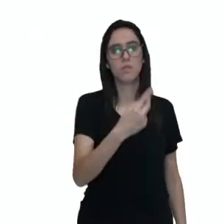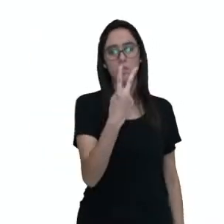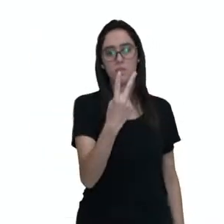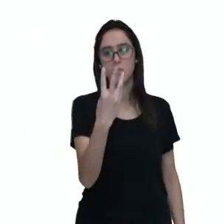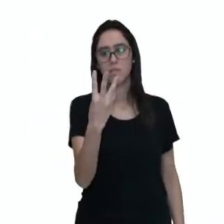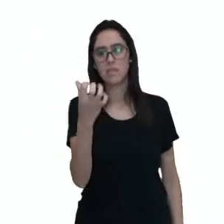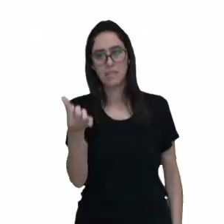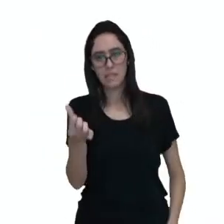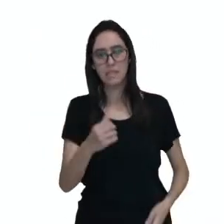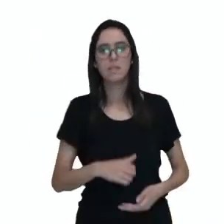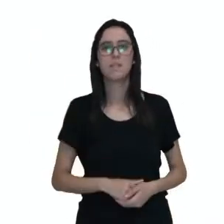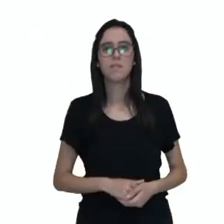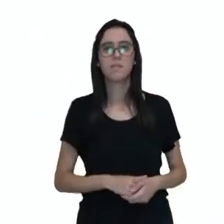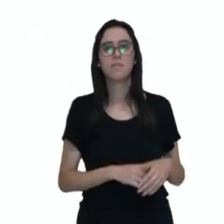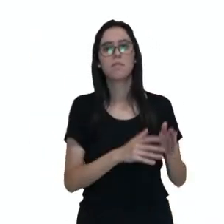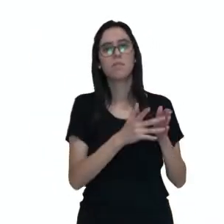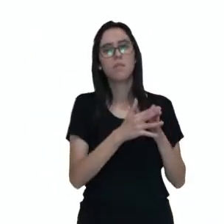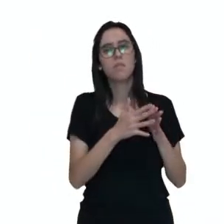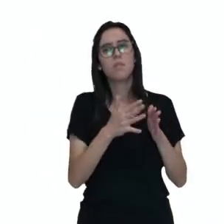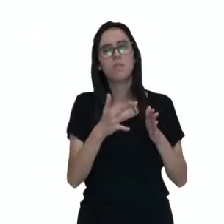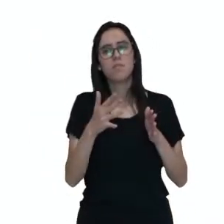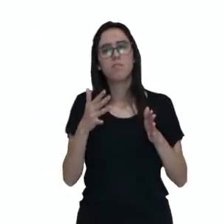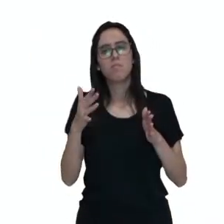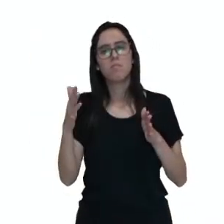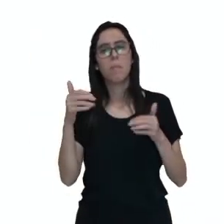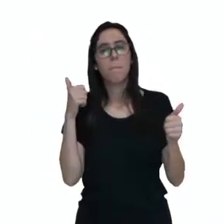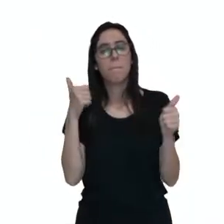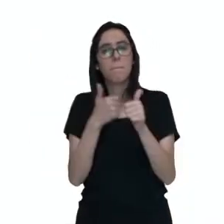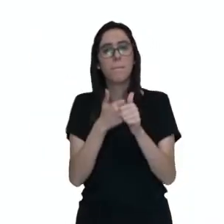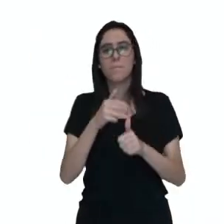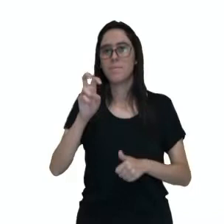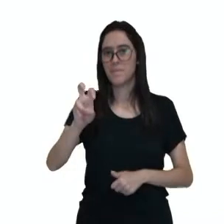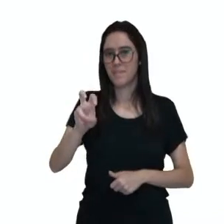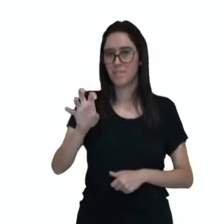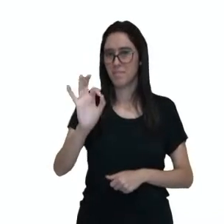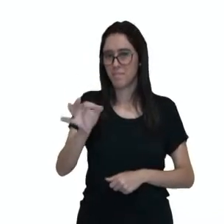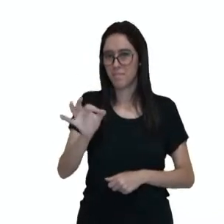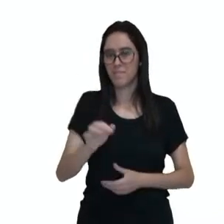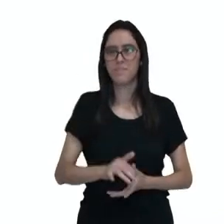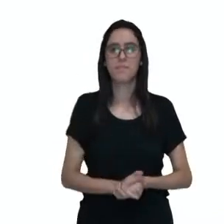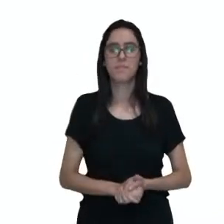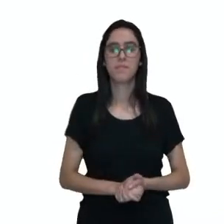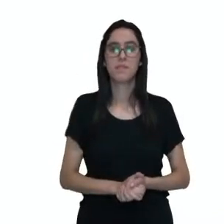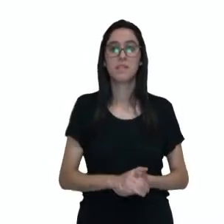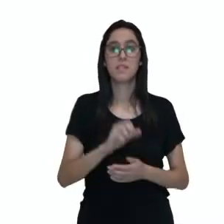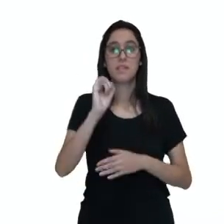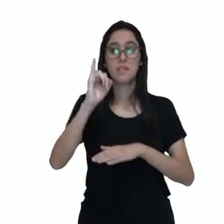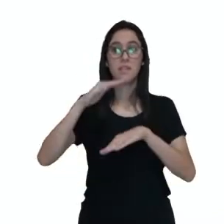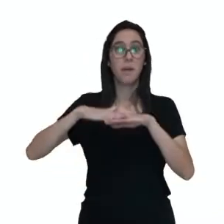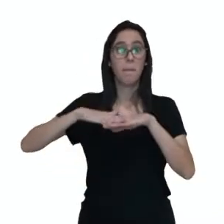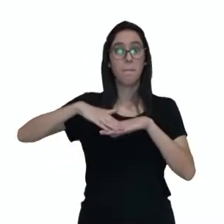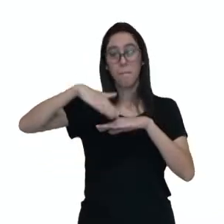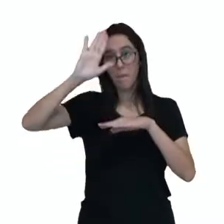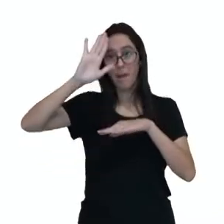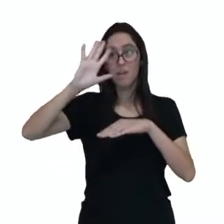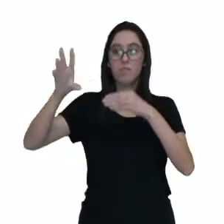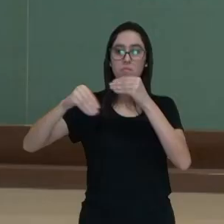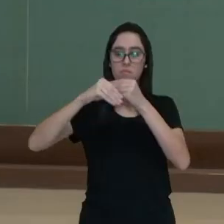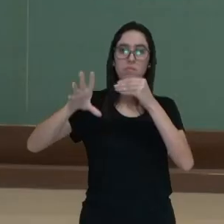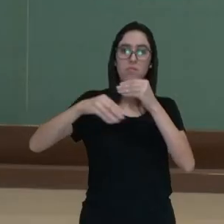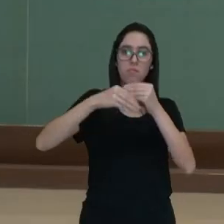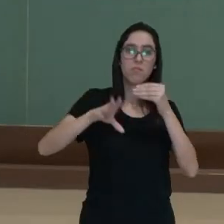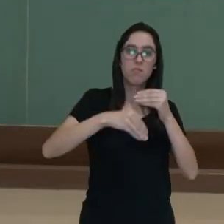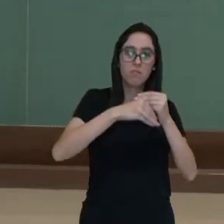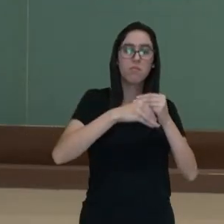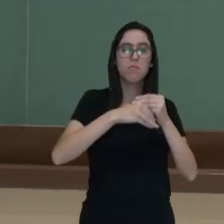2,236. Vai chegando mais próximo do 5, ok? E quanto mais casas decimais você acrescenta,